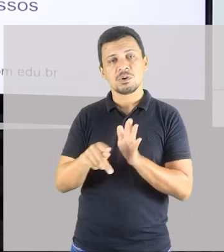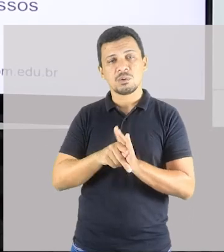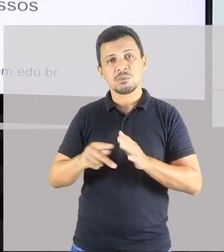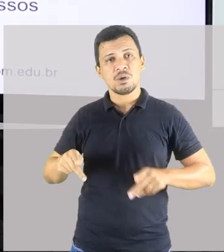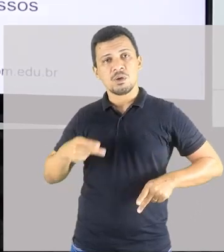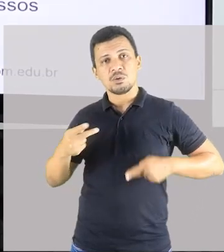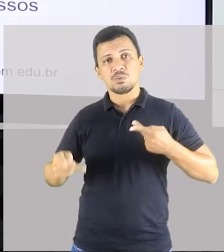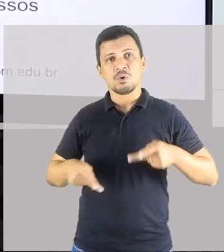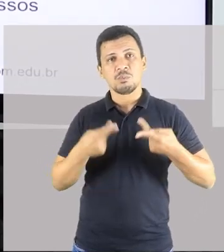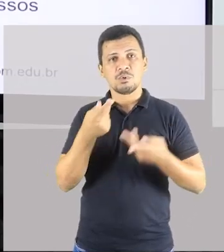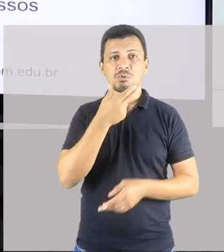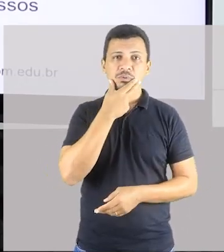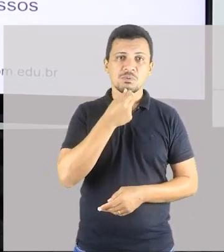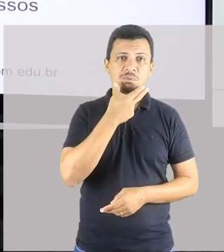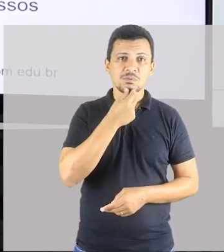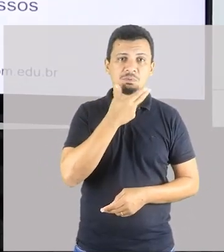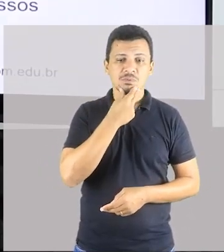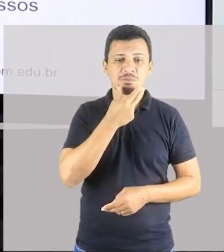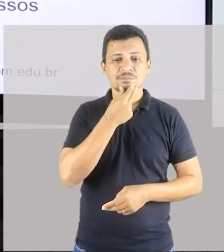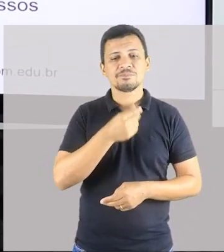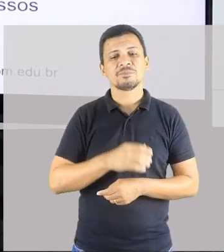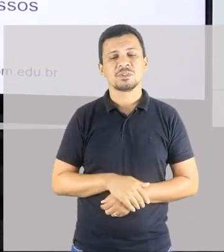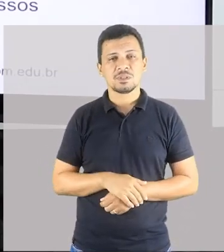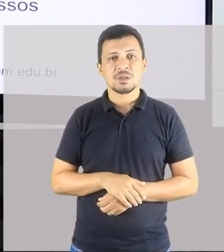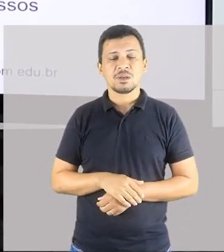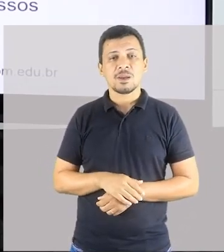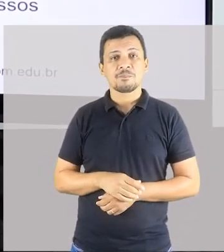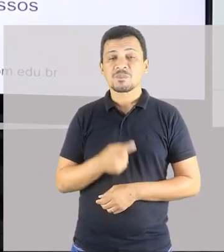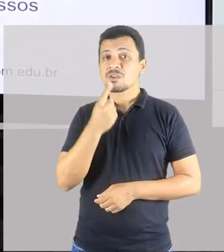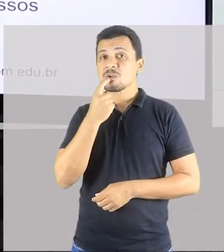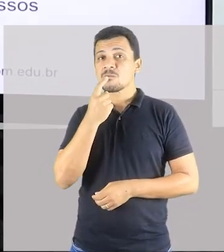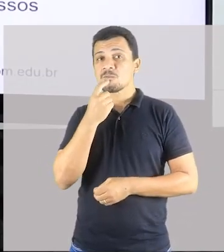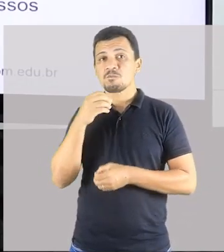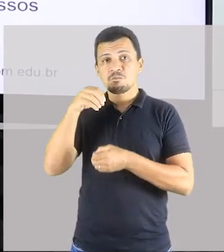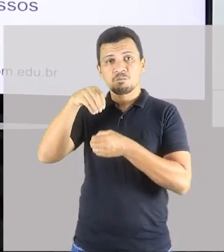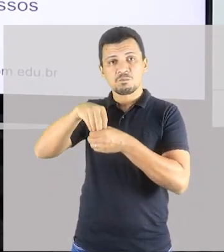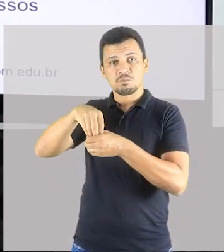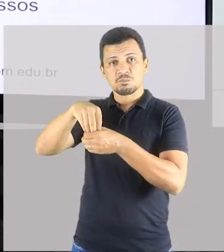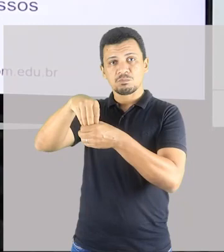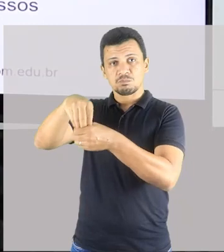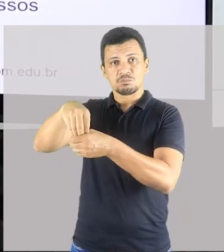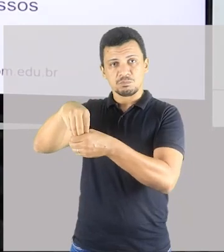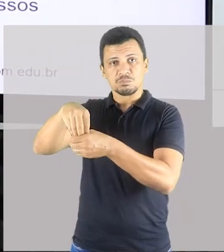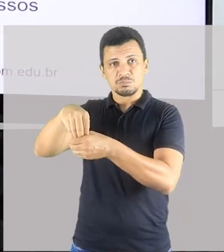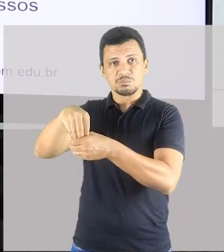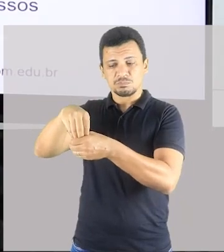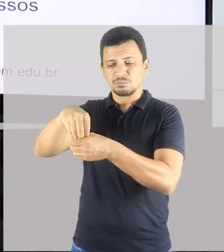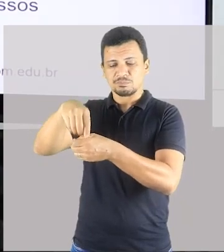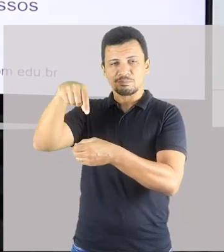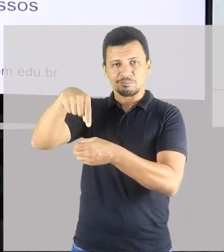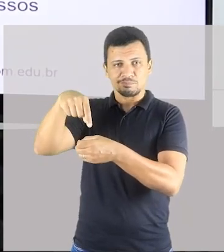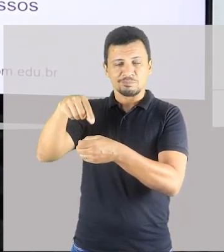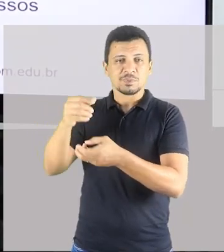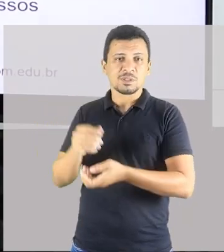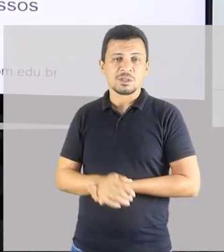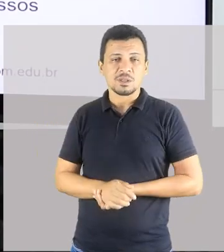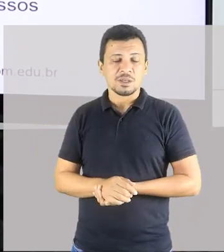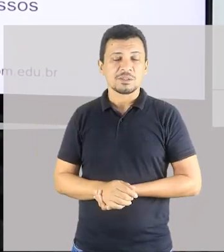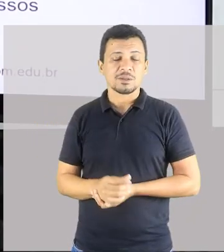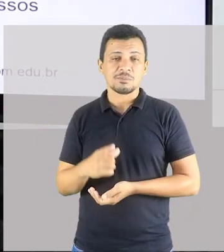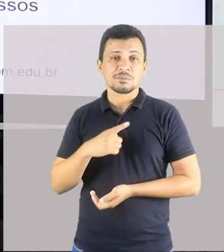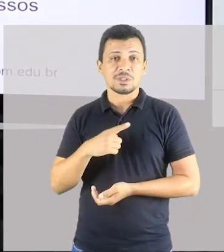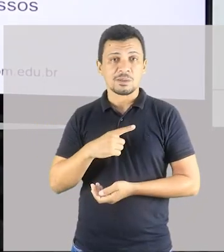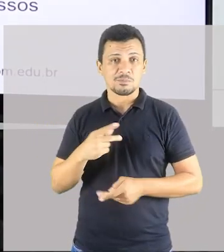testosterona. Então, a hemoglobina vai ser a molécula que vai carregar o oxigênio dentro do sangue. Então, a testosterona ela